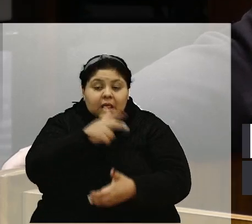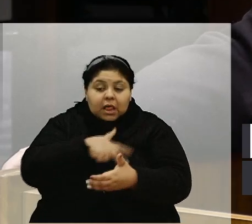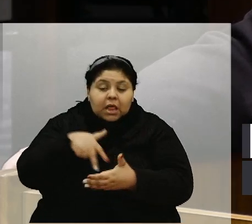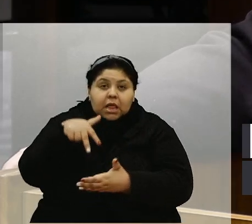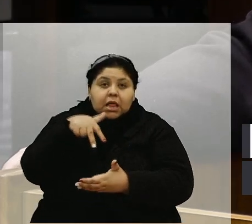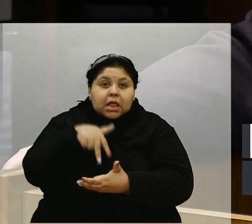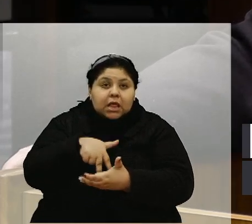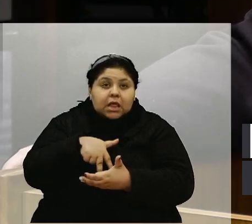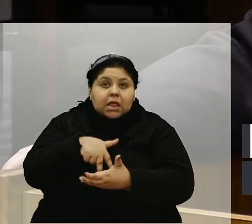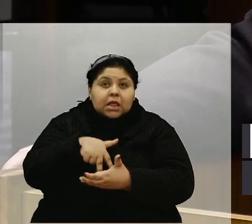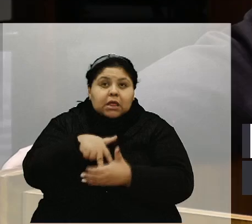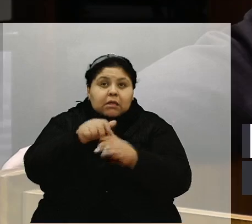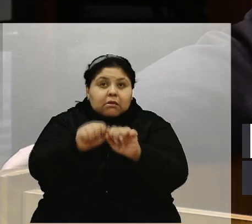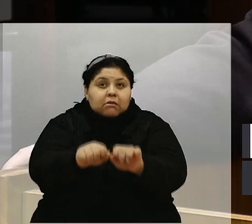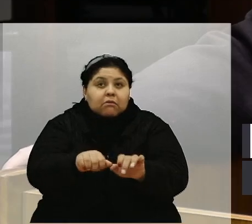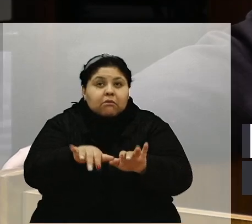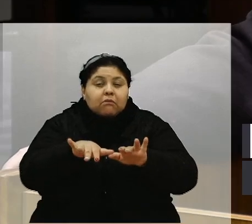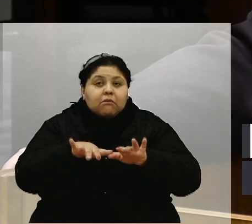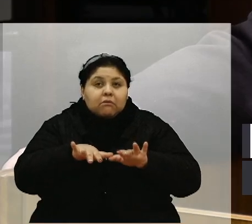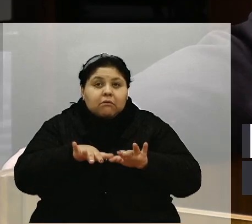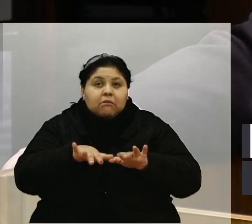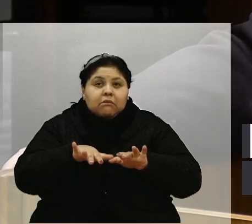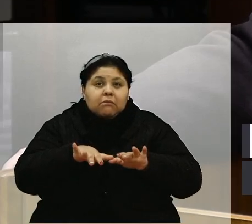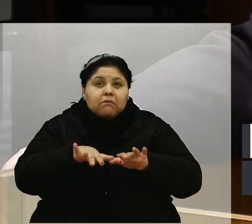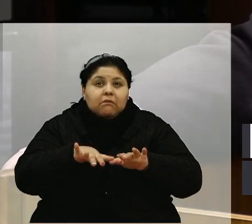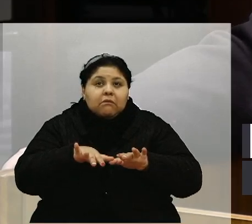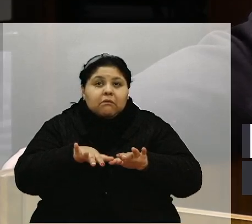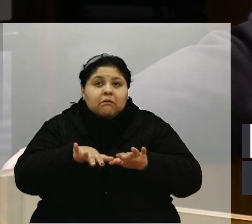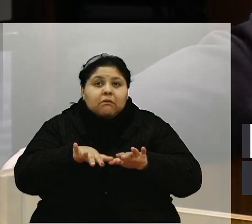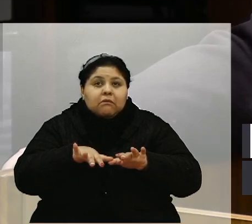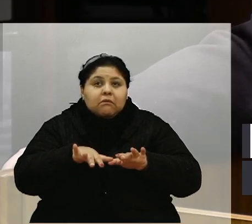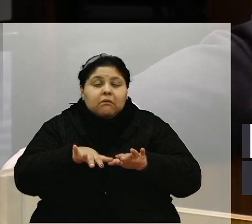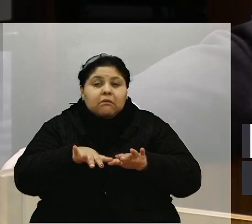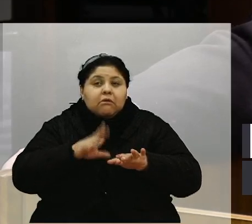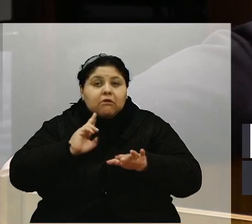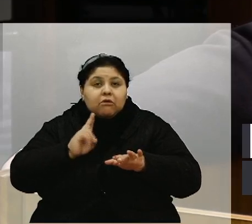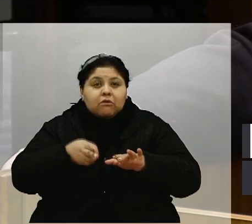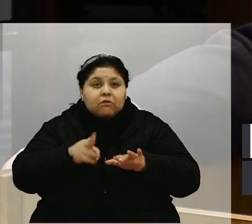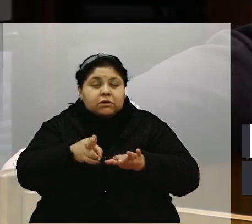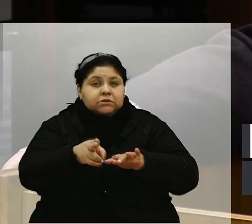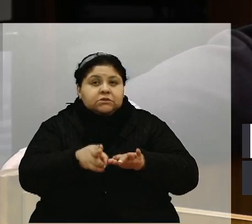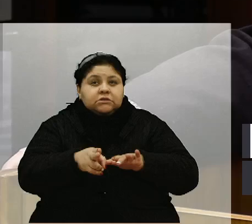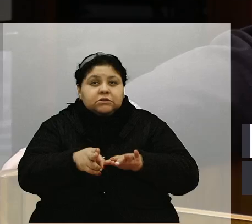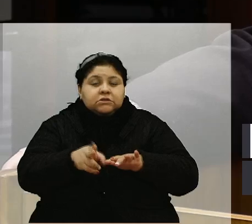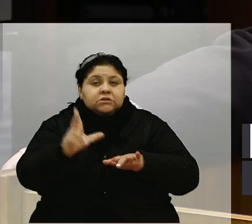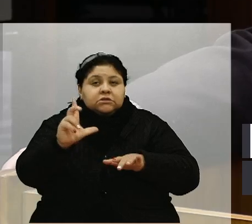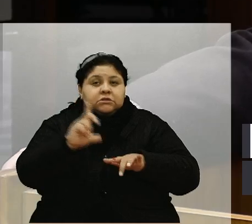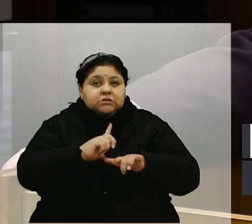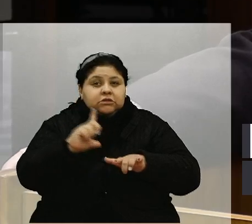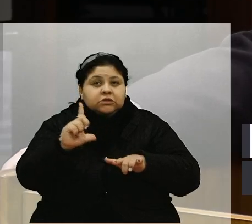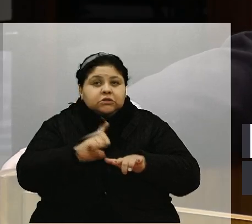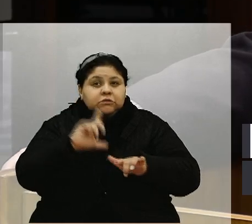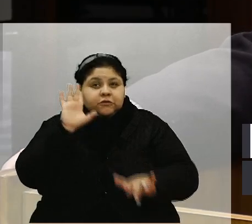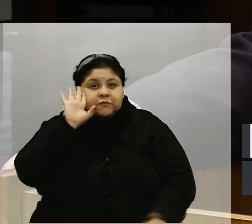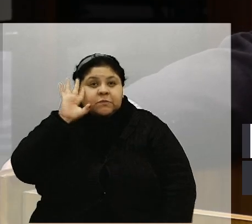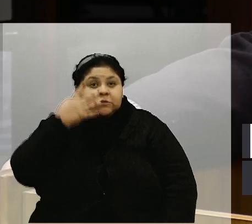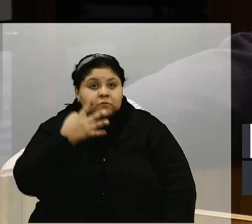no plenário, em vídeo, eu não vou parar enquanto não tiver uma